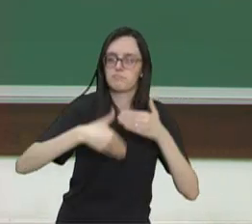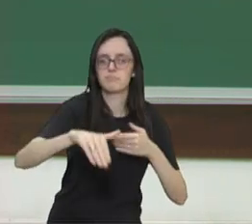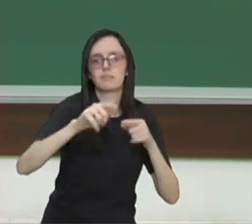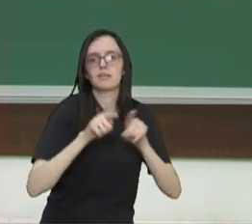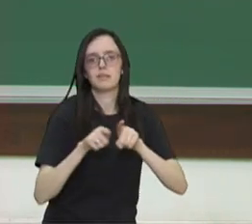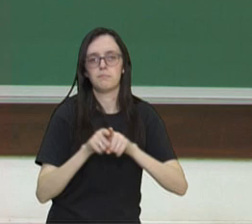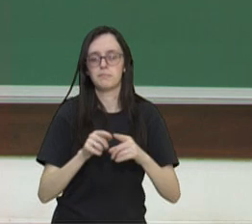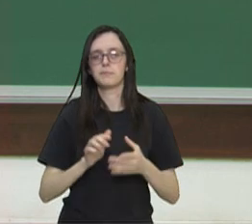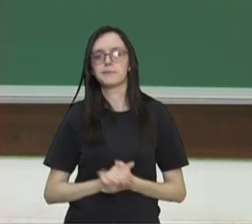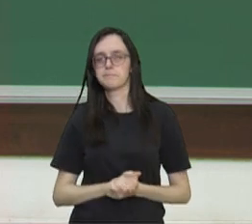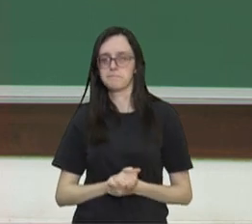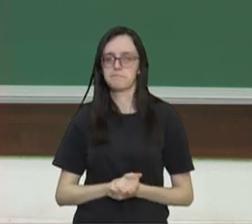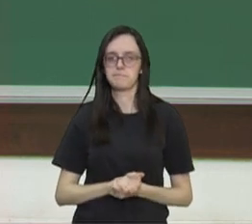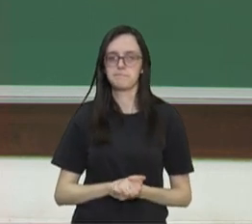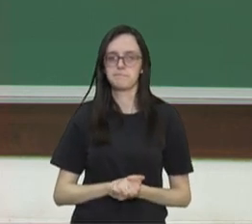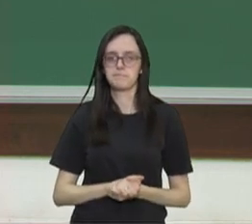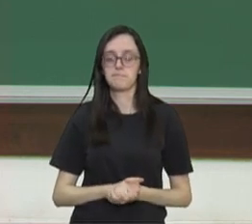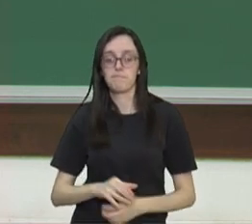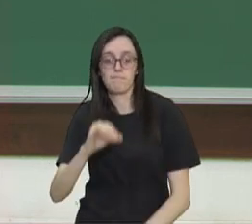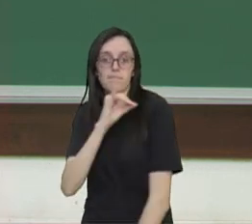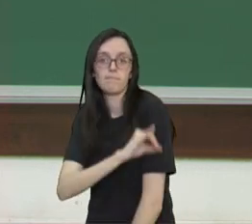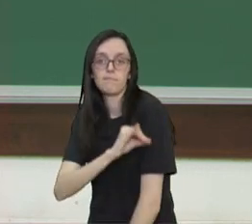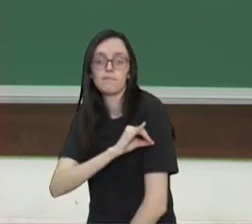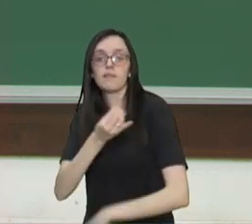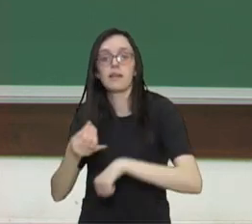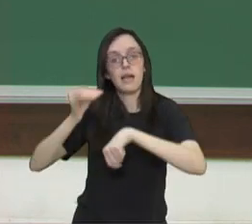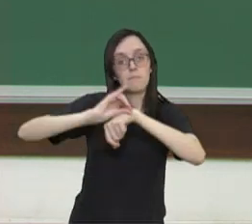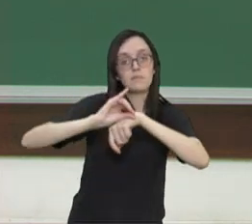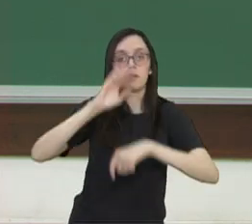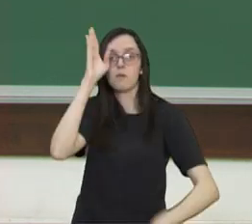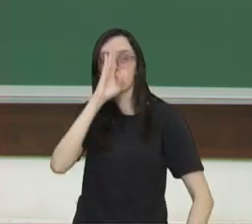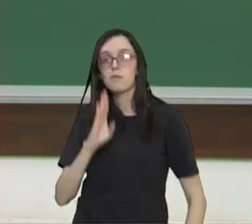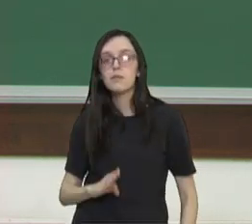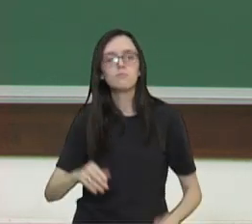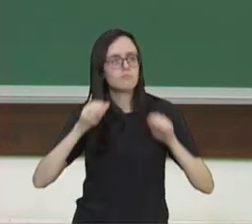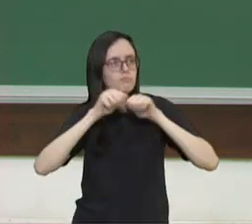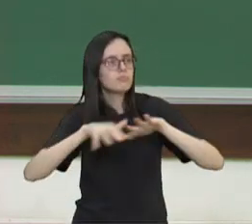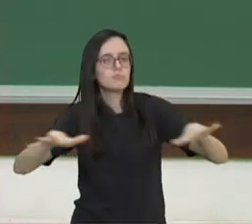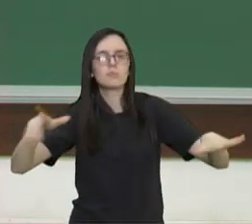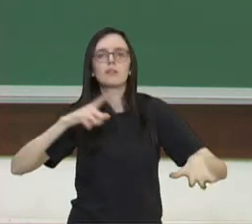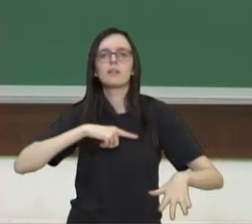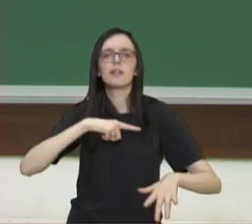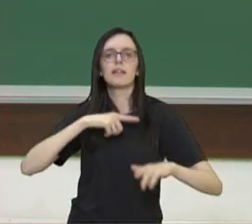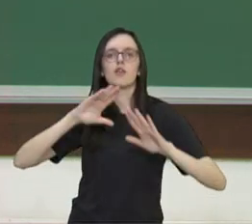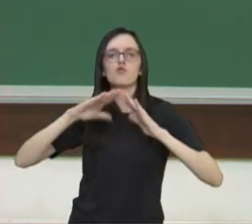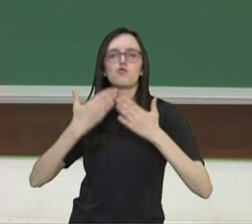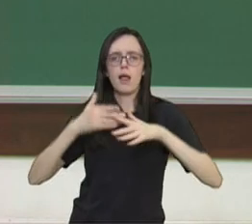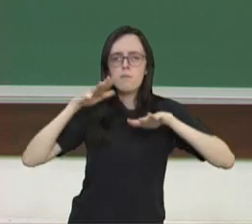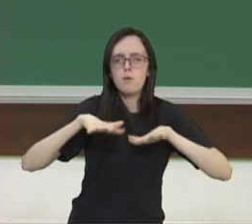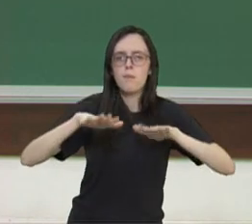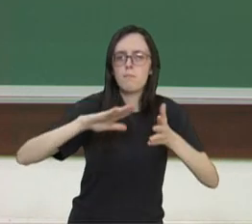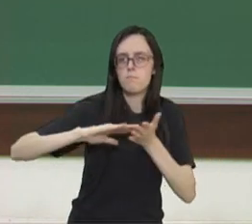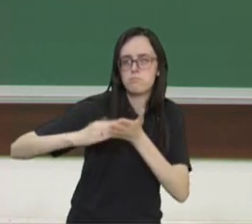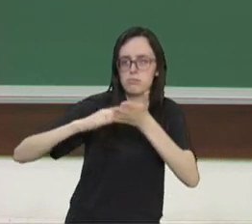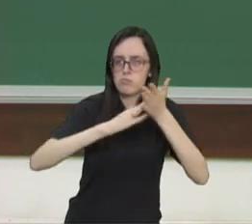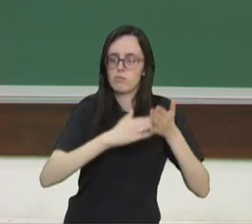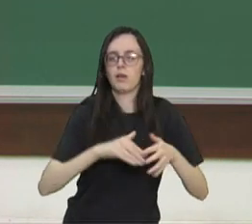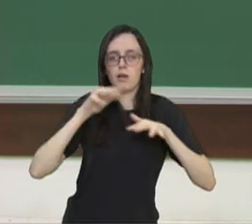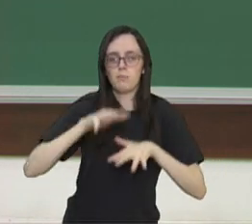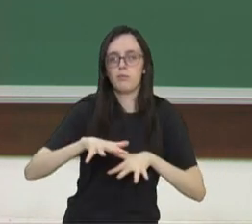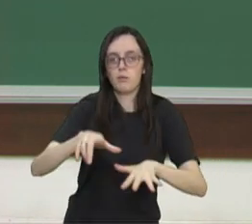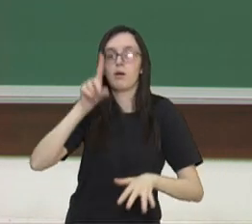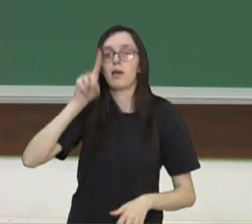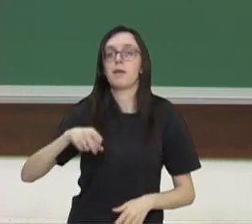ainda. Então, Rio de Janeiro, capital do Brasil, os desfiles das escolas de samba. Esse desfile entrou